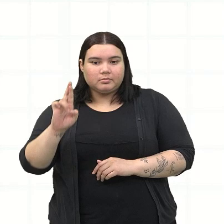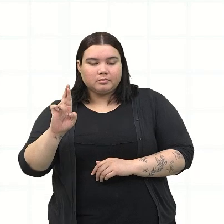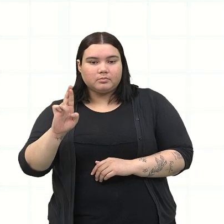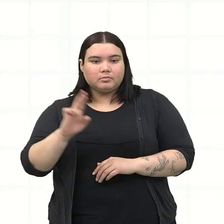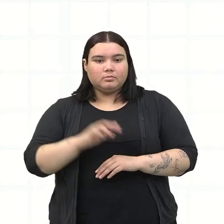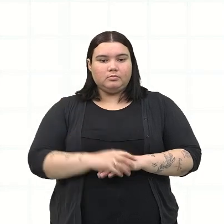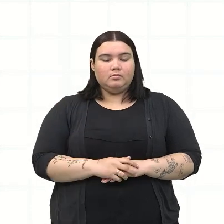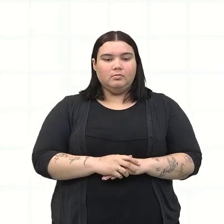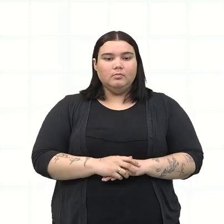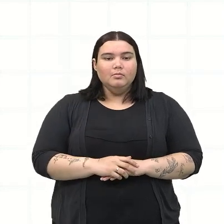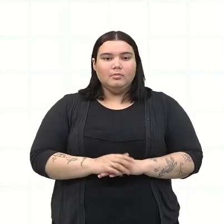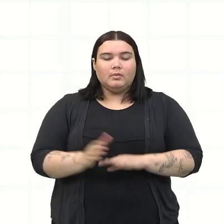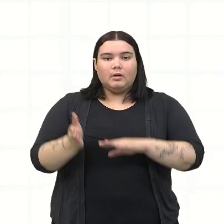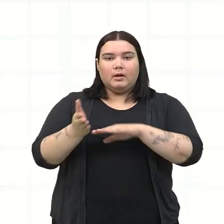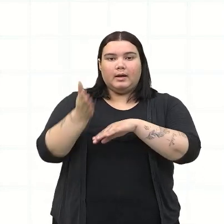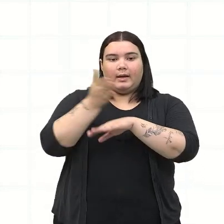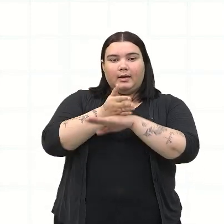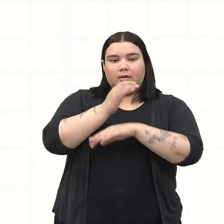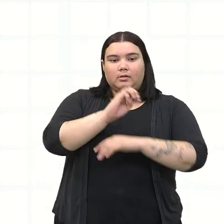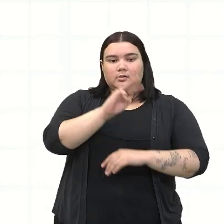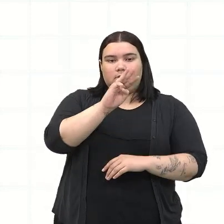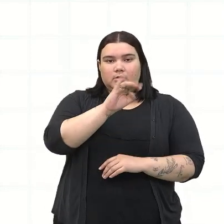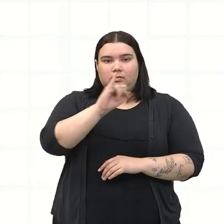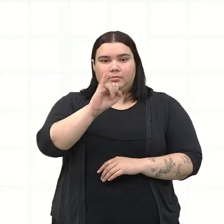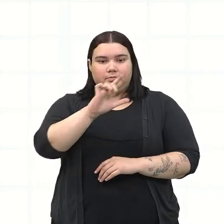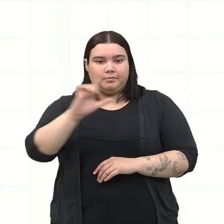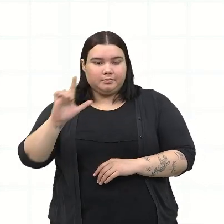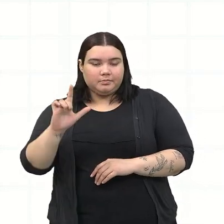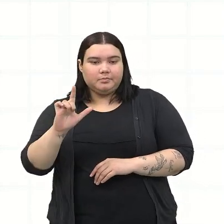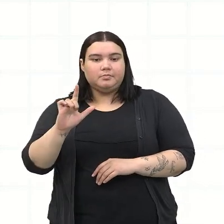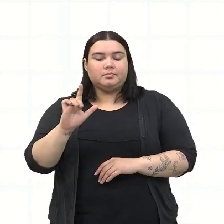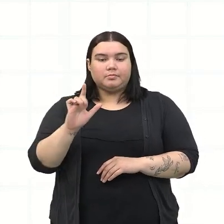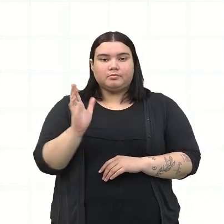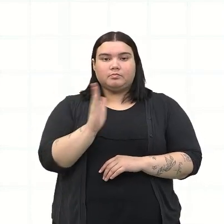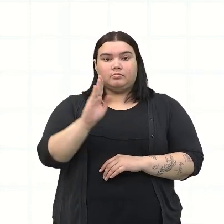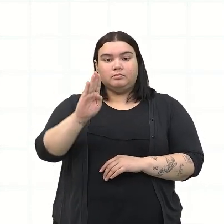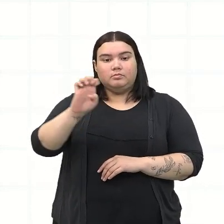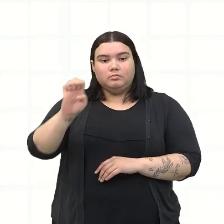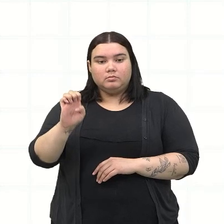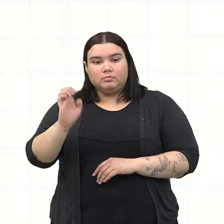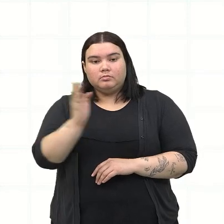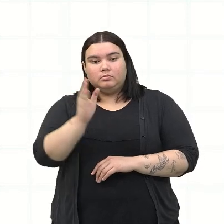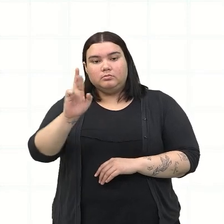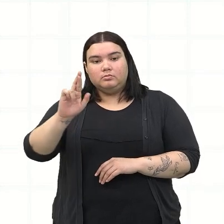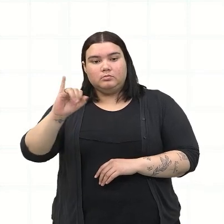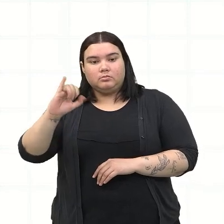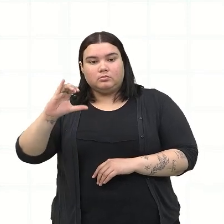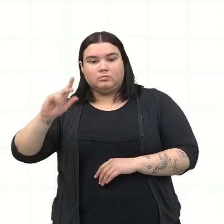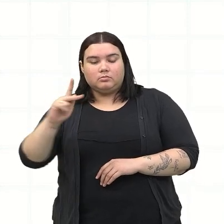antes dele o will, quer dizer serei. I will be rich.